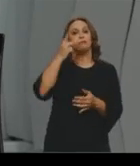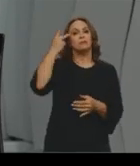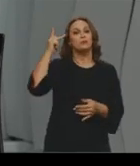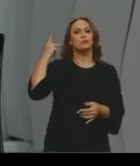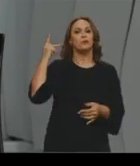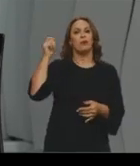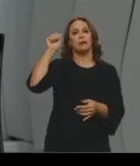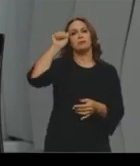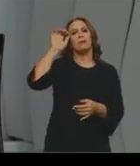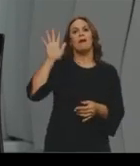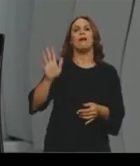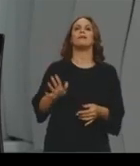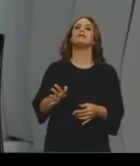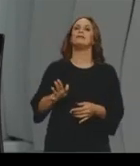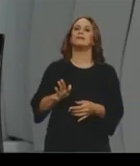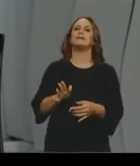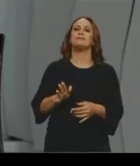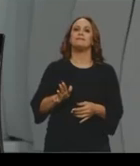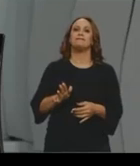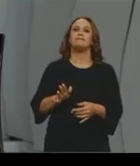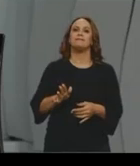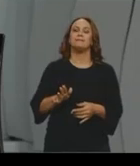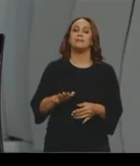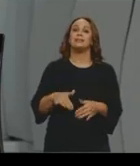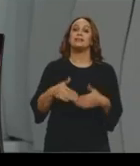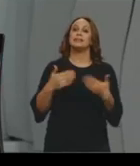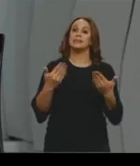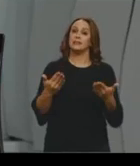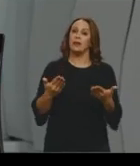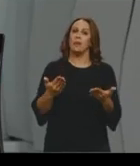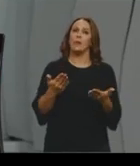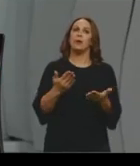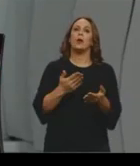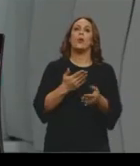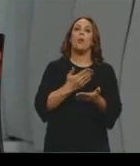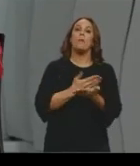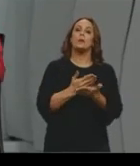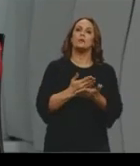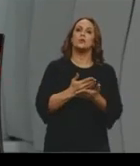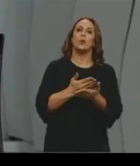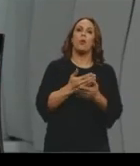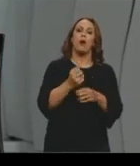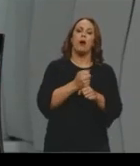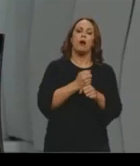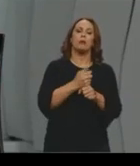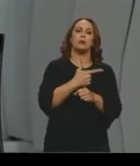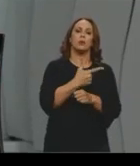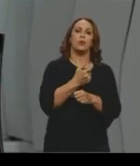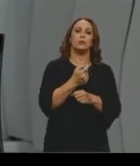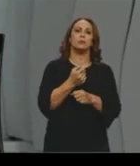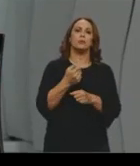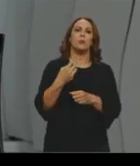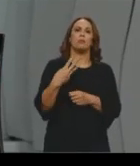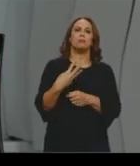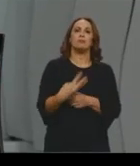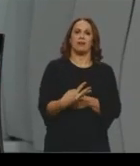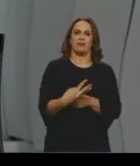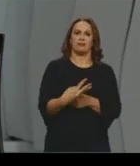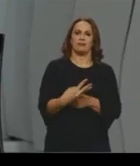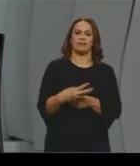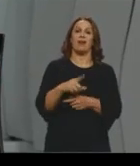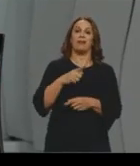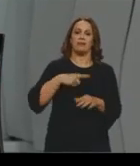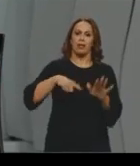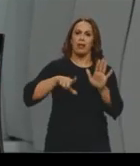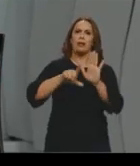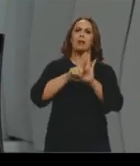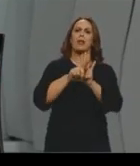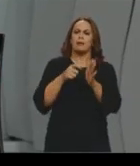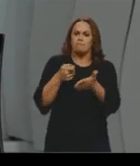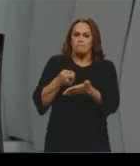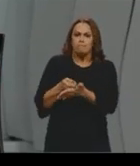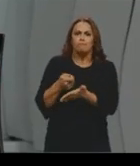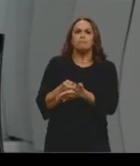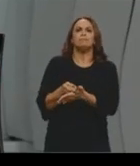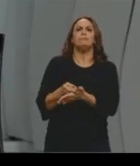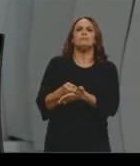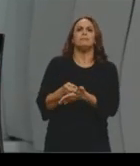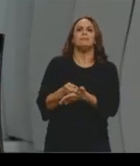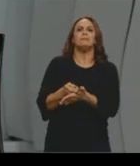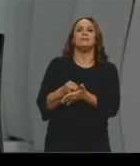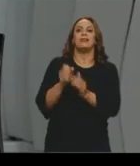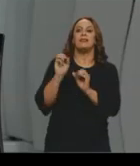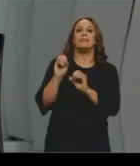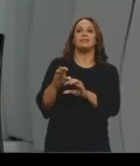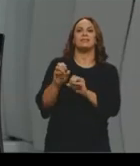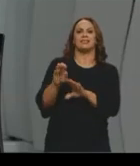Então, a gente tem aí, de 2003 para cá, uma lei que vai colocar essa obrigatoriedade. Mas a